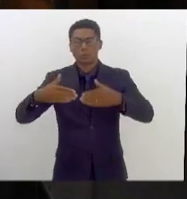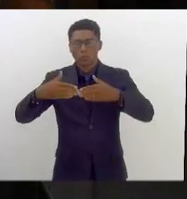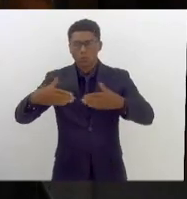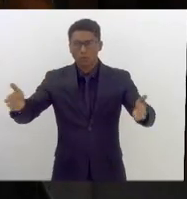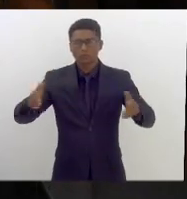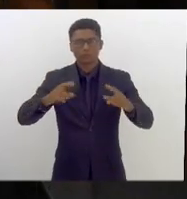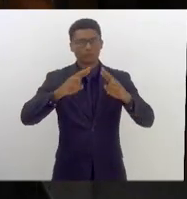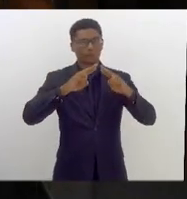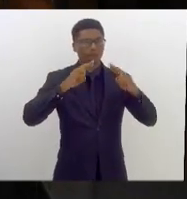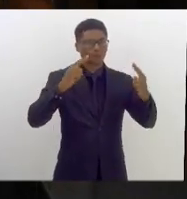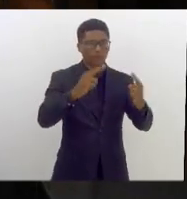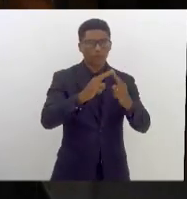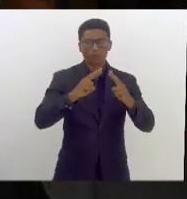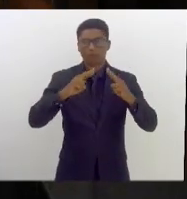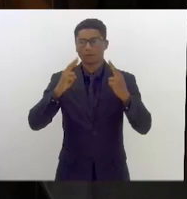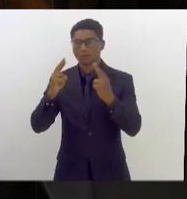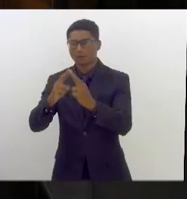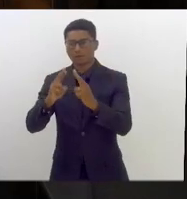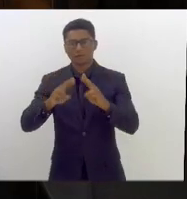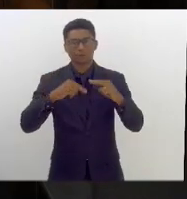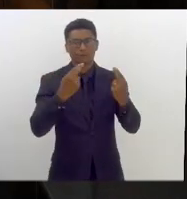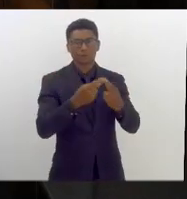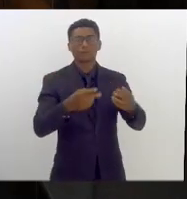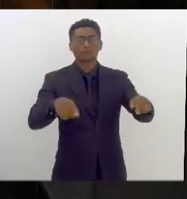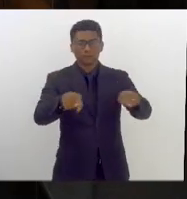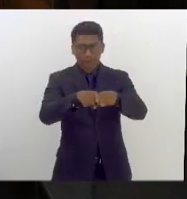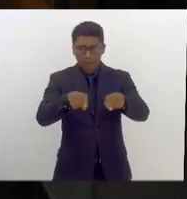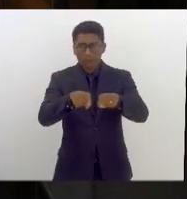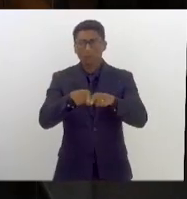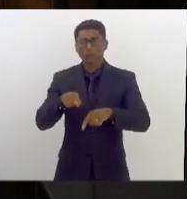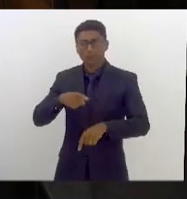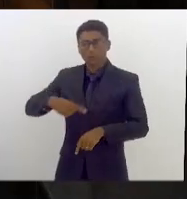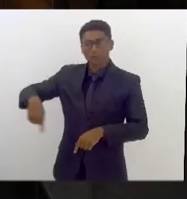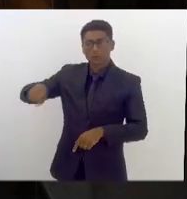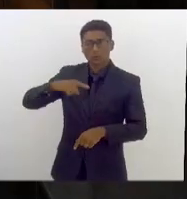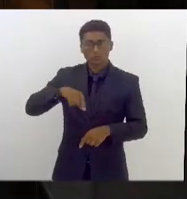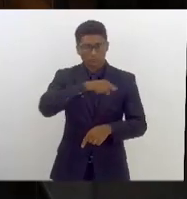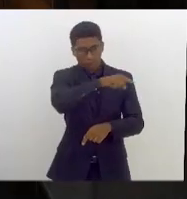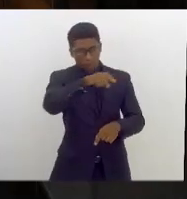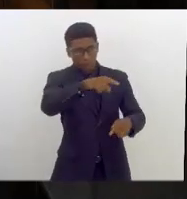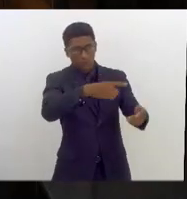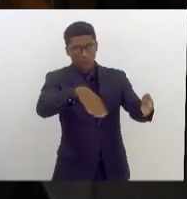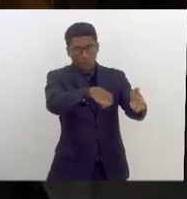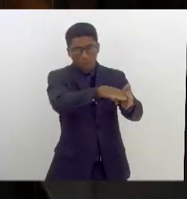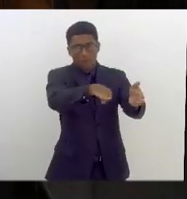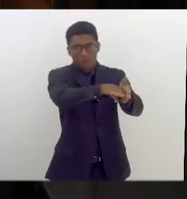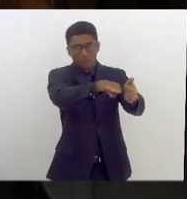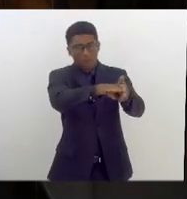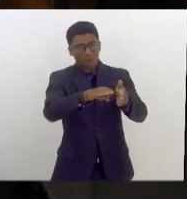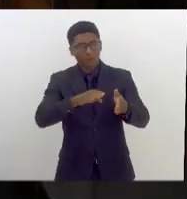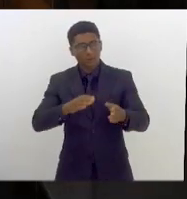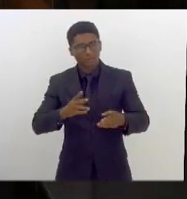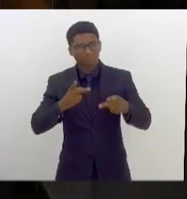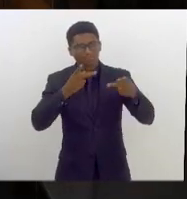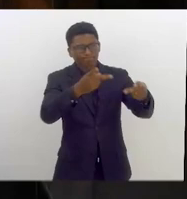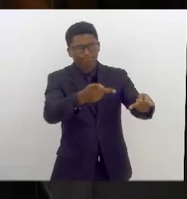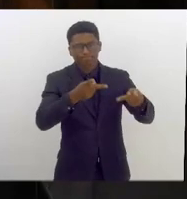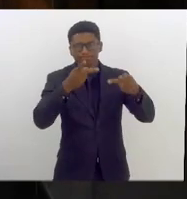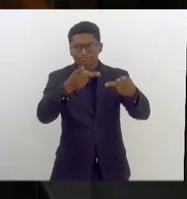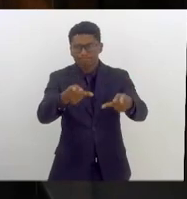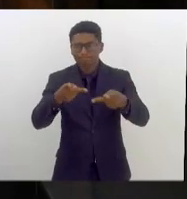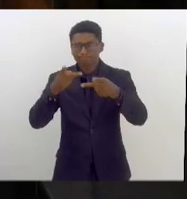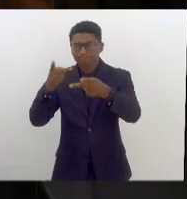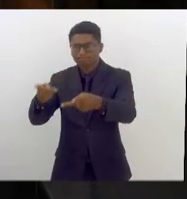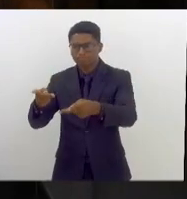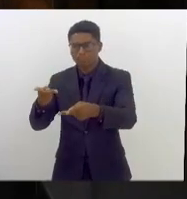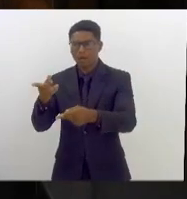a vistoriar os diversos ramais. E a tragédia era